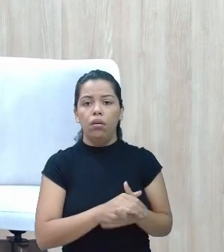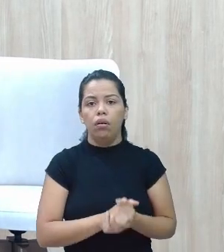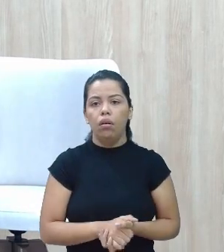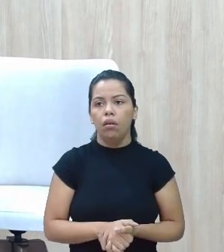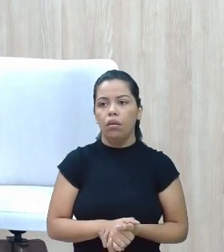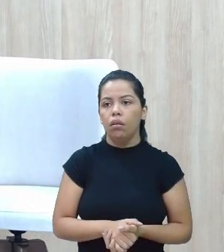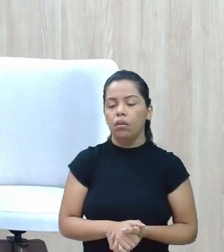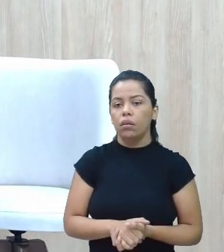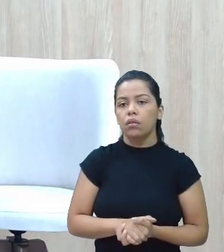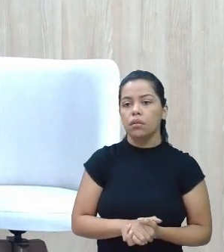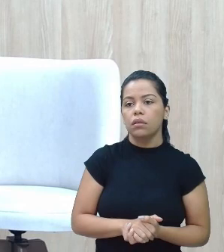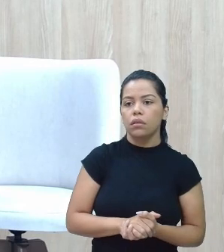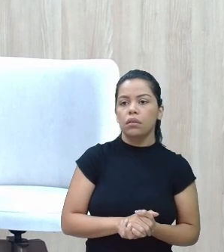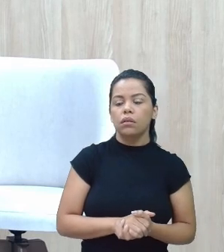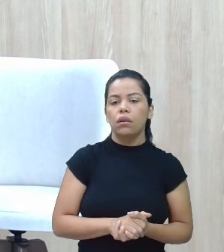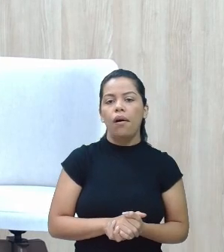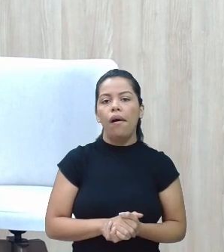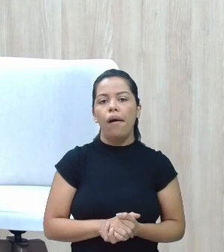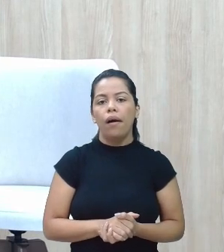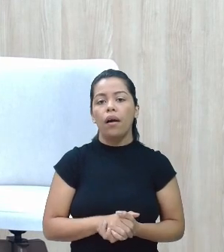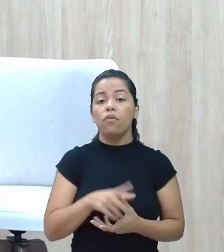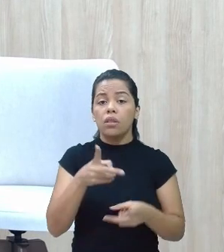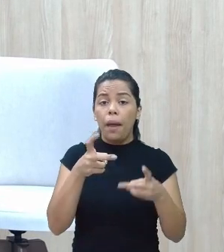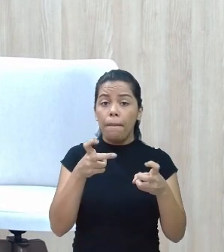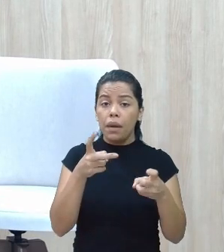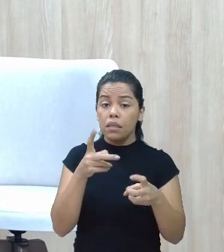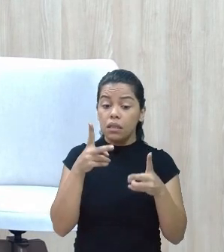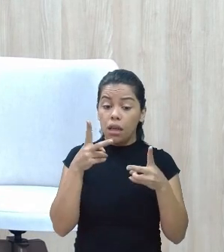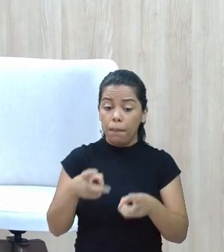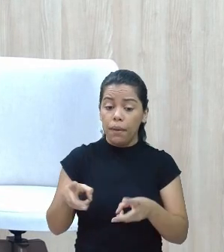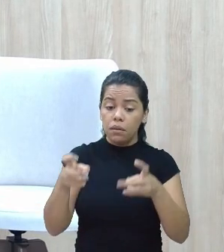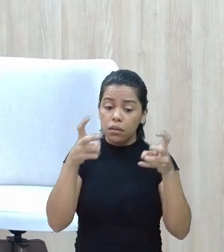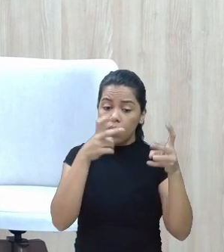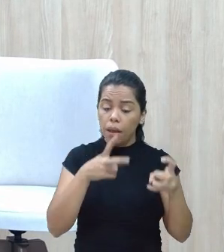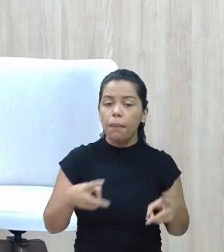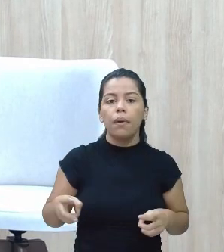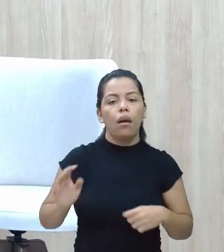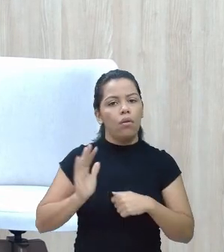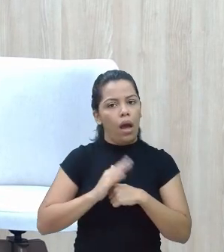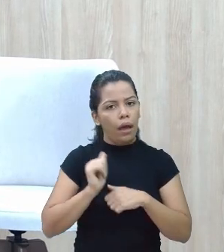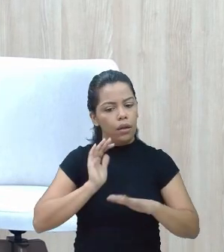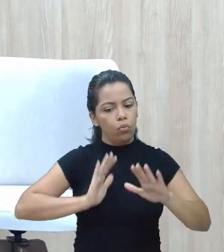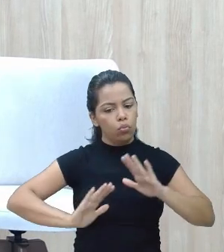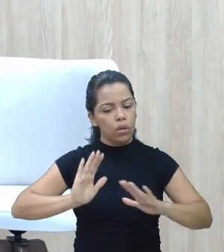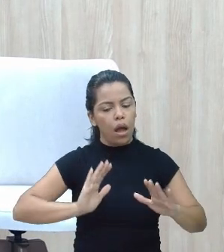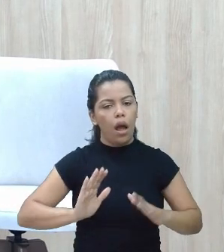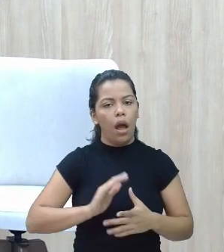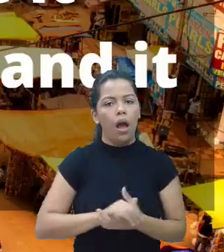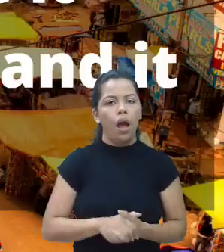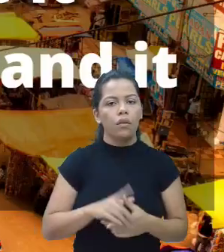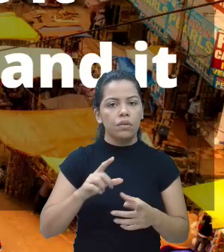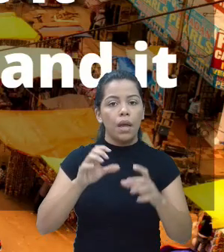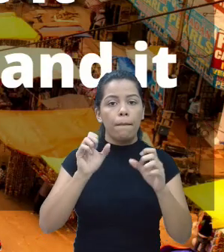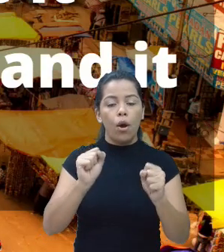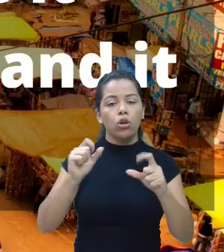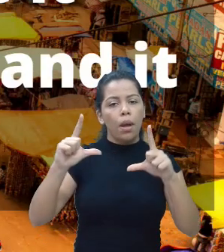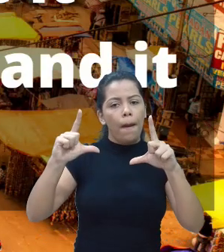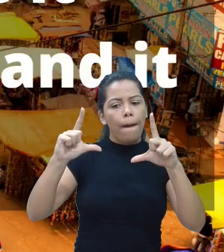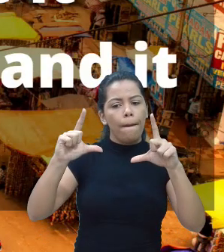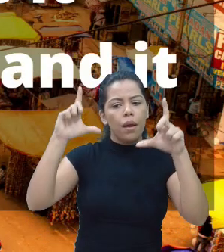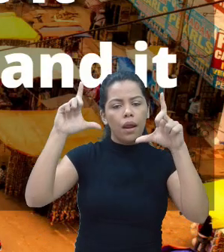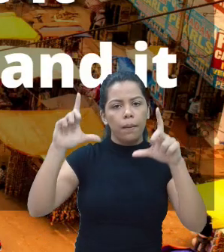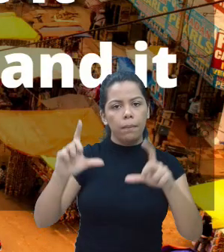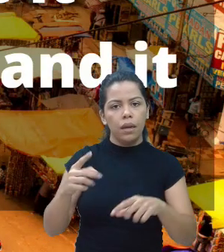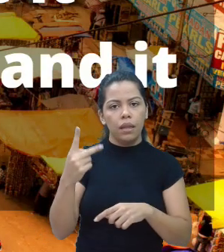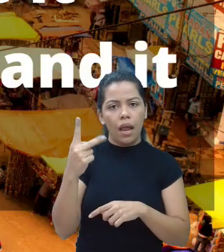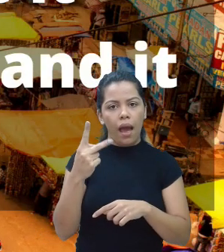sacada, você olhar com todo carinho, porque você vai precisar dessas expressões, tá? Então, vamos aumentar aqui o slide para você dar um print aí na sua tela, quem está vendo